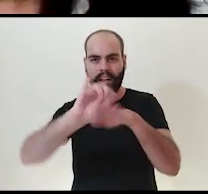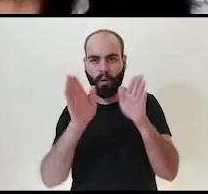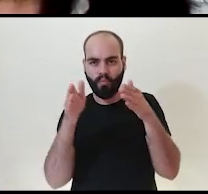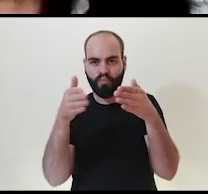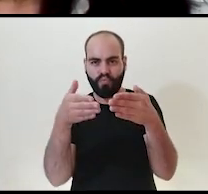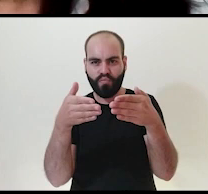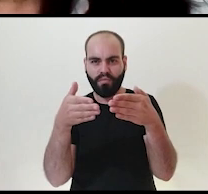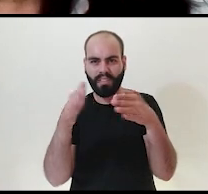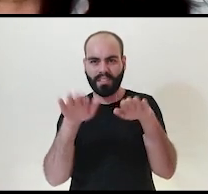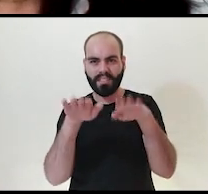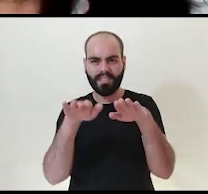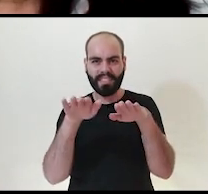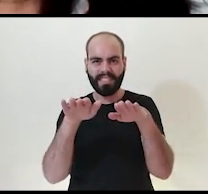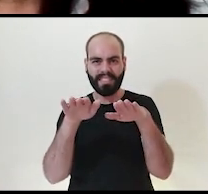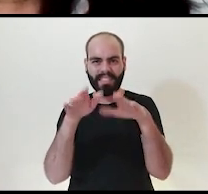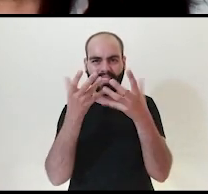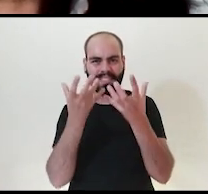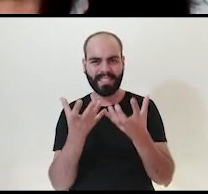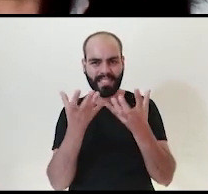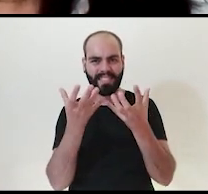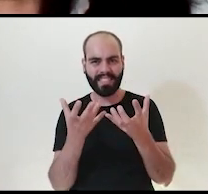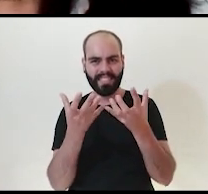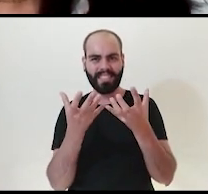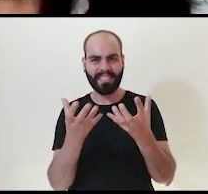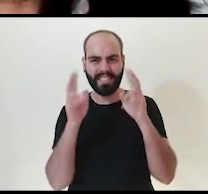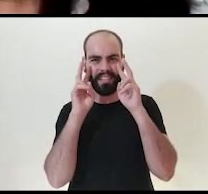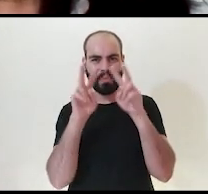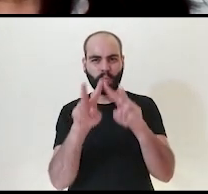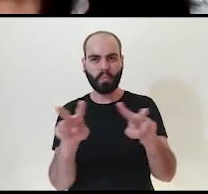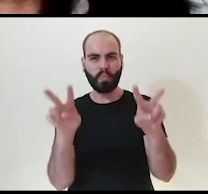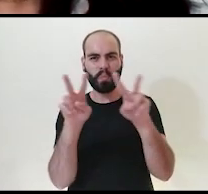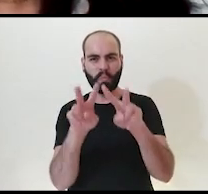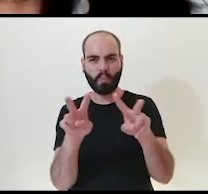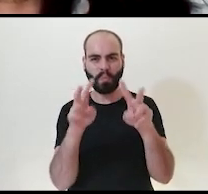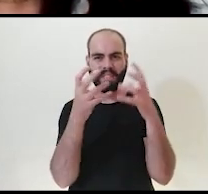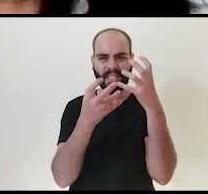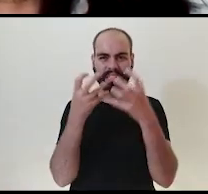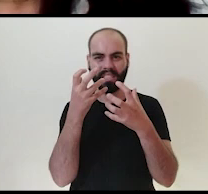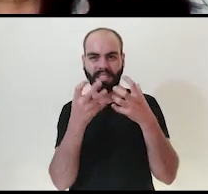casos. A gente pode, igual eu falei, brincar também, porque às vezes você quer pegar uma